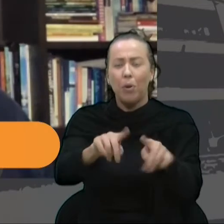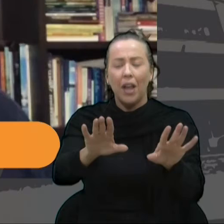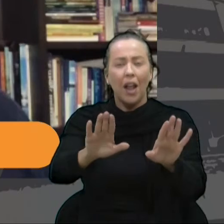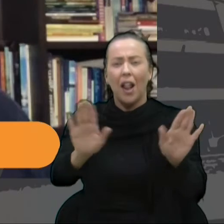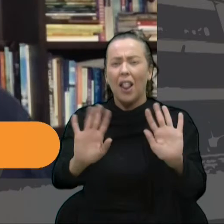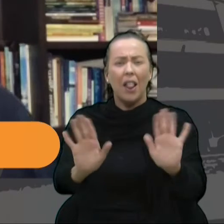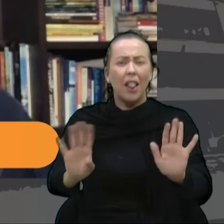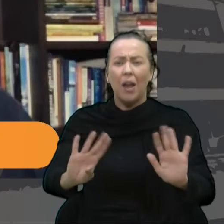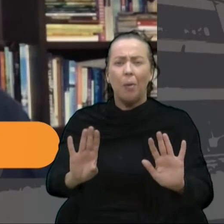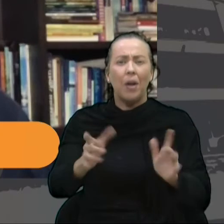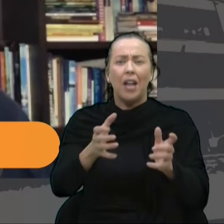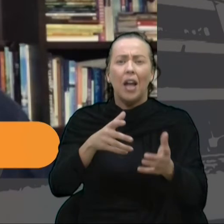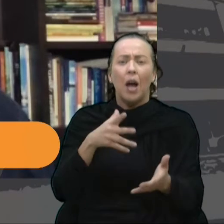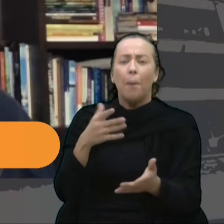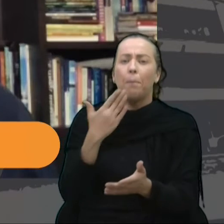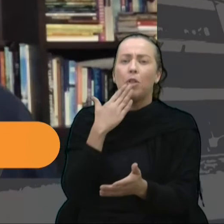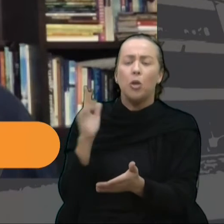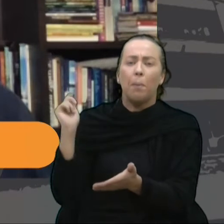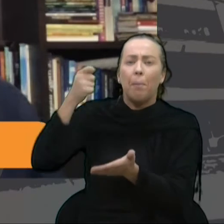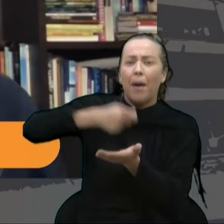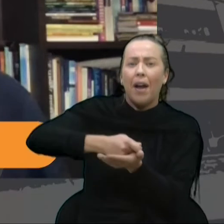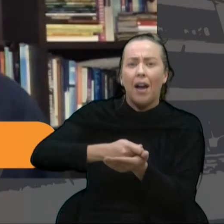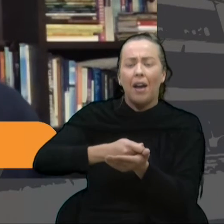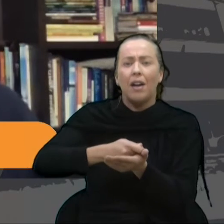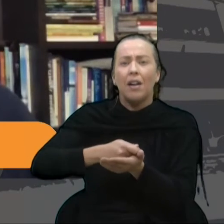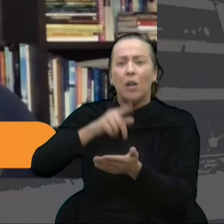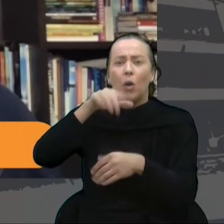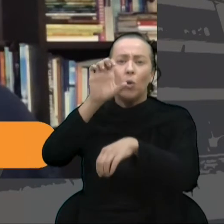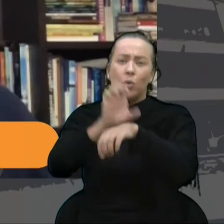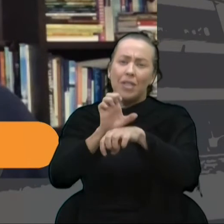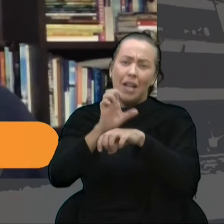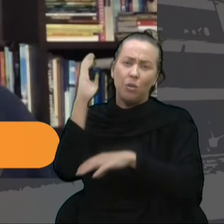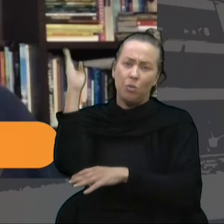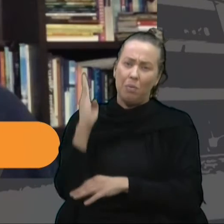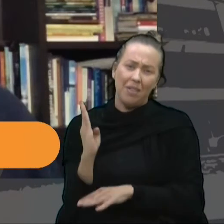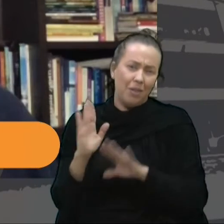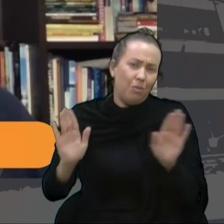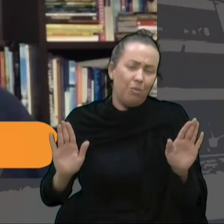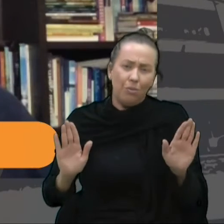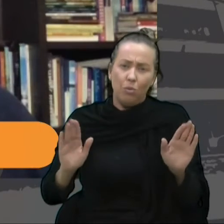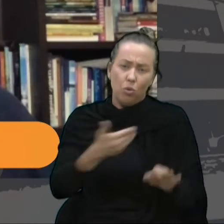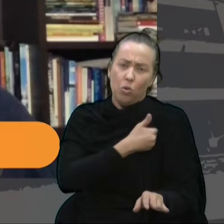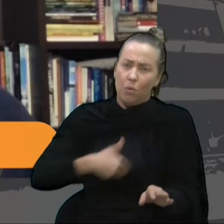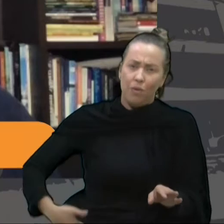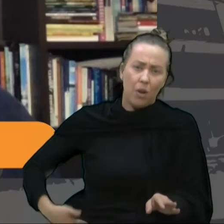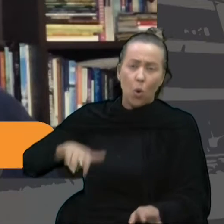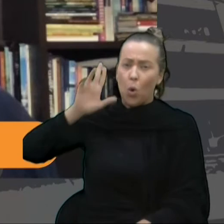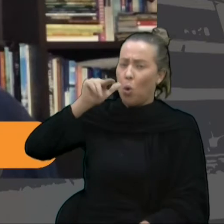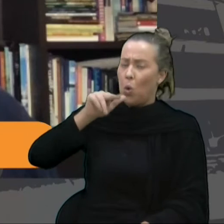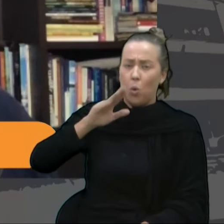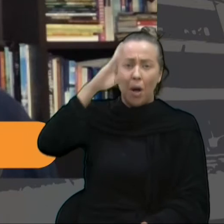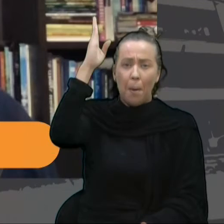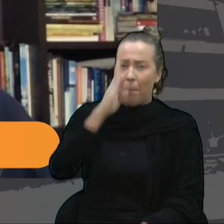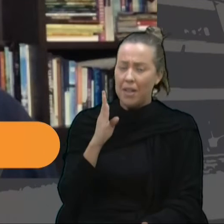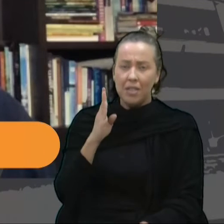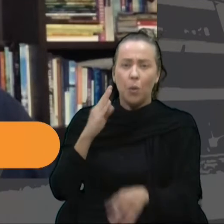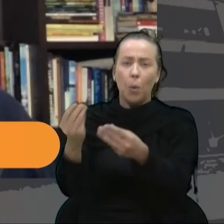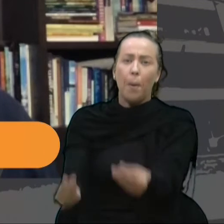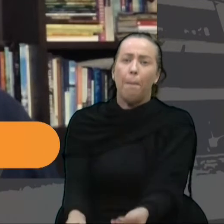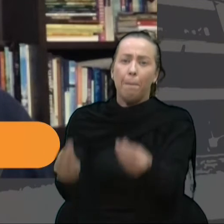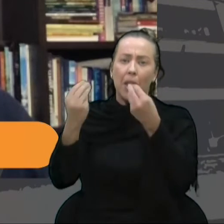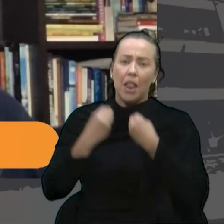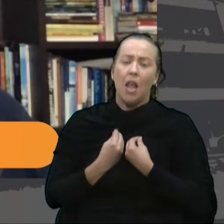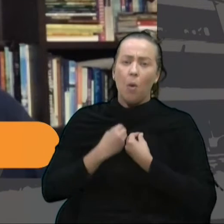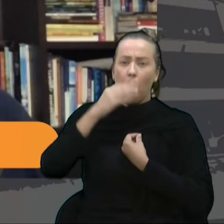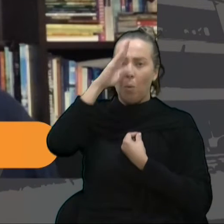jamais poderia cobrar do Estado brasileiro, de governo. Né? O Estado brasileiro me deu